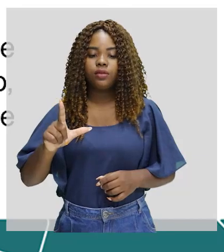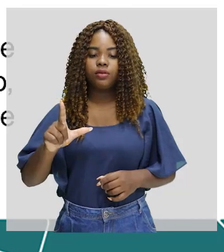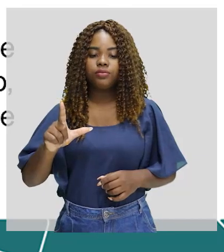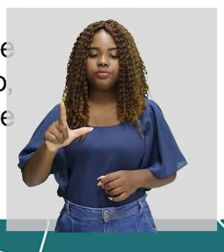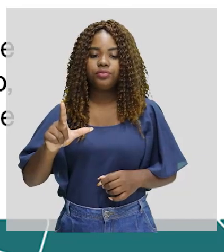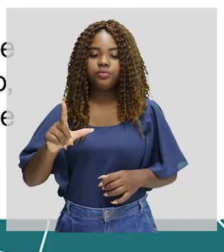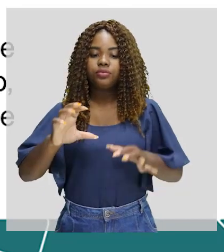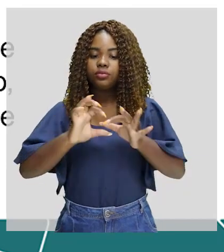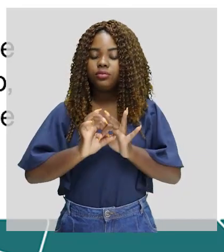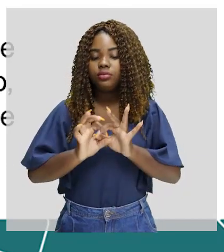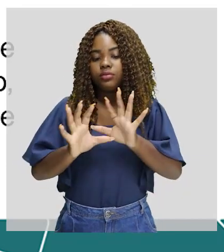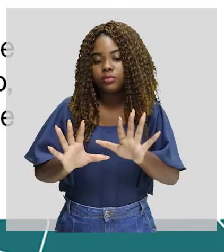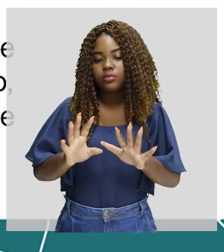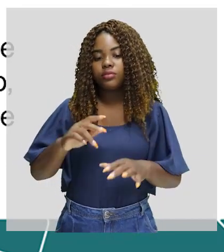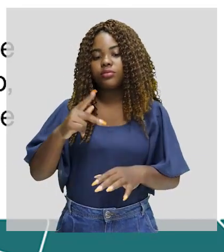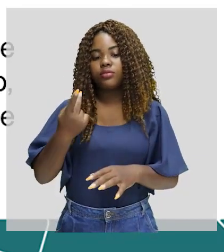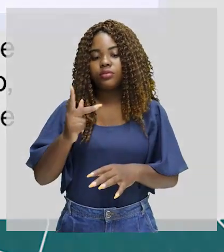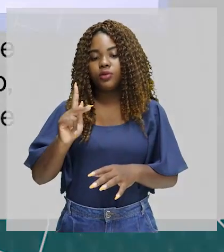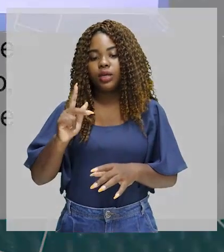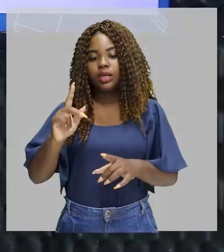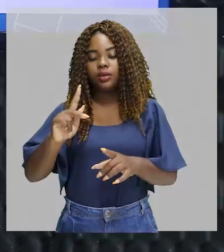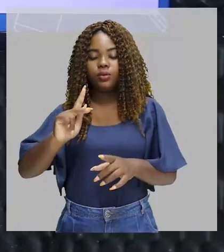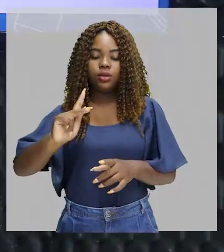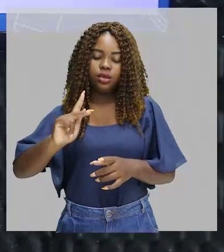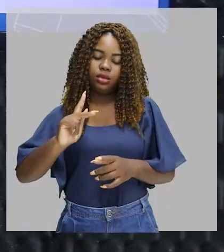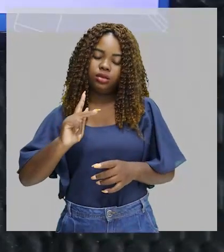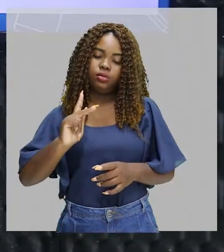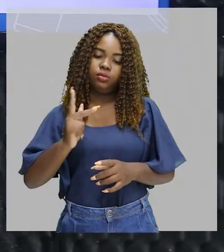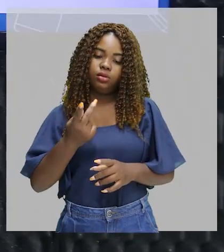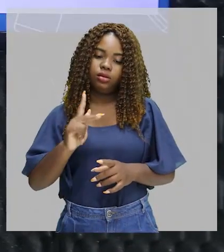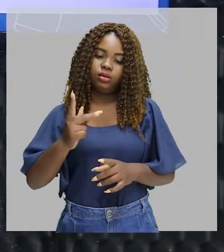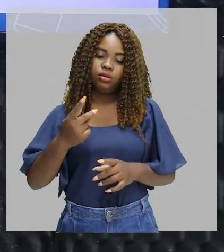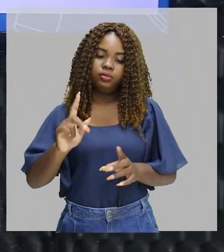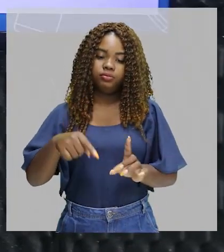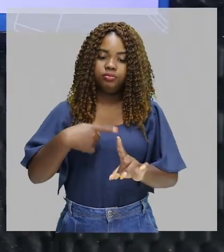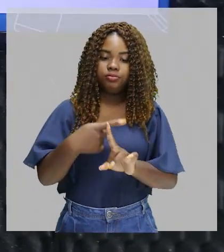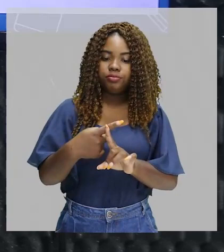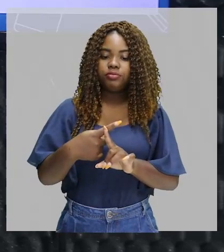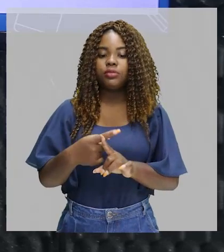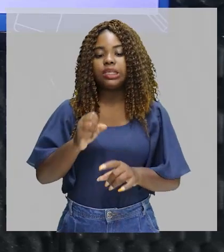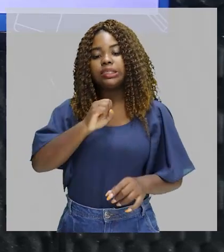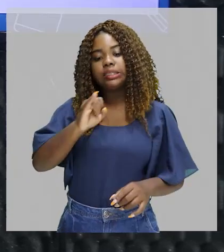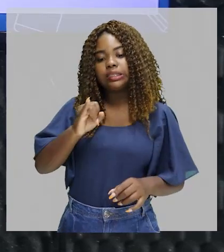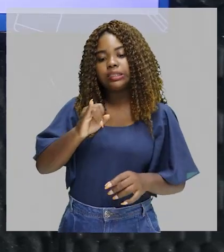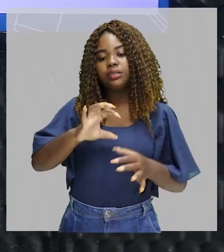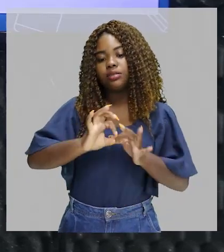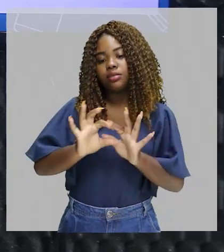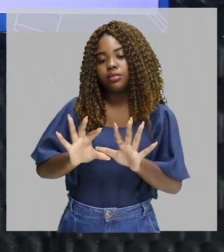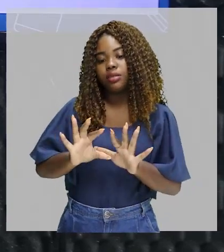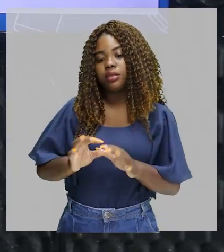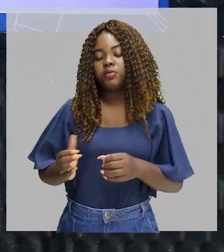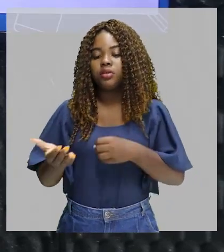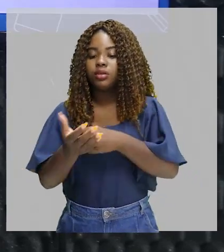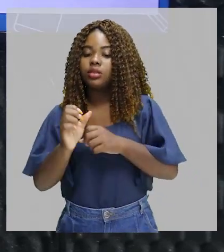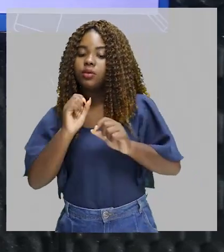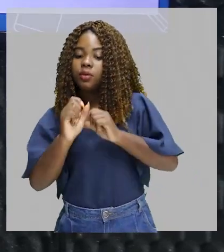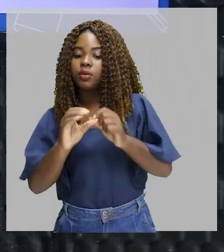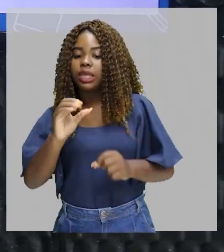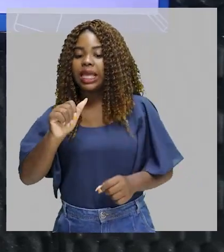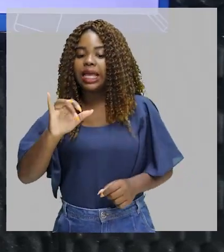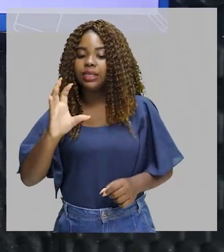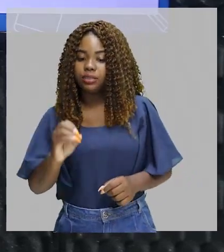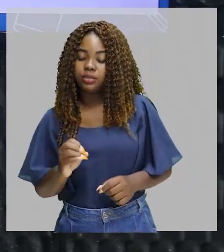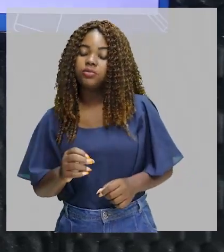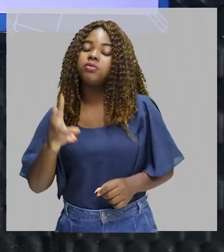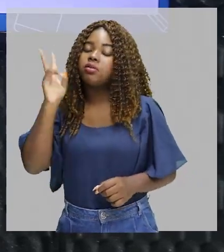o próton hidrogênio, ok? Se ele cede, então ele funciona como um ácido. Lembrando que o